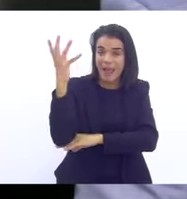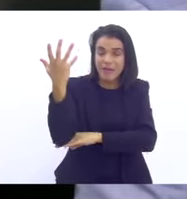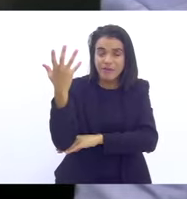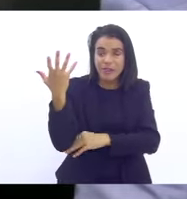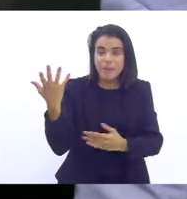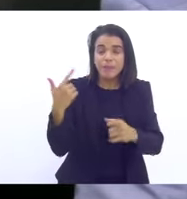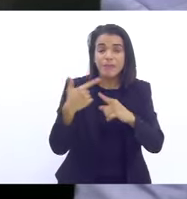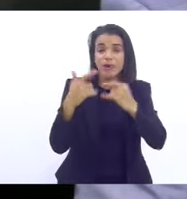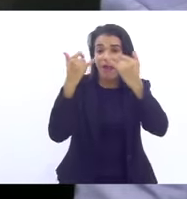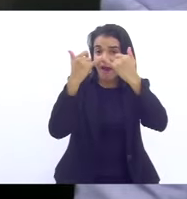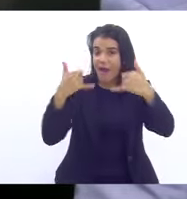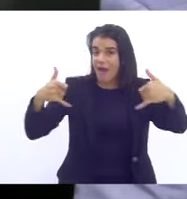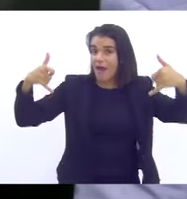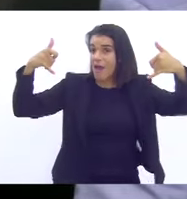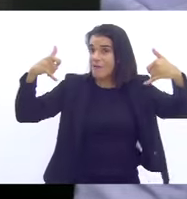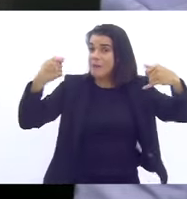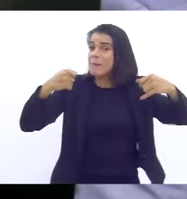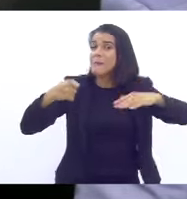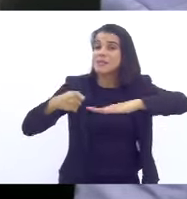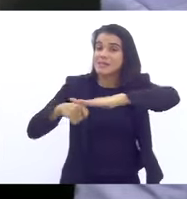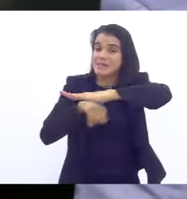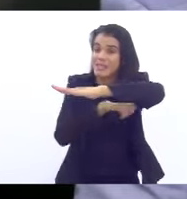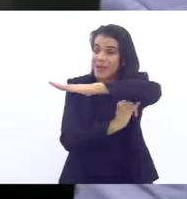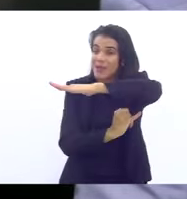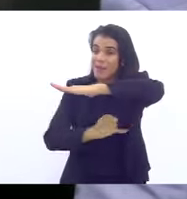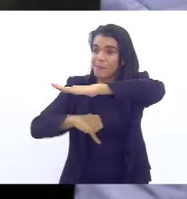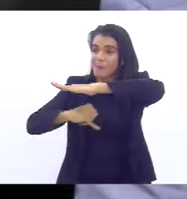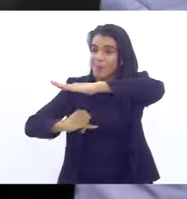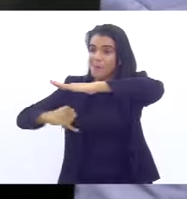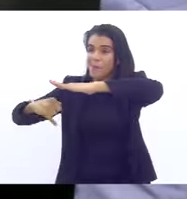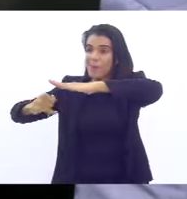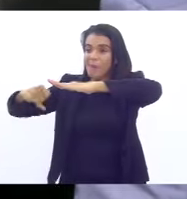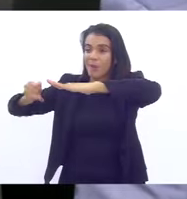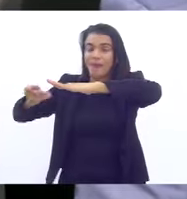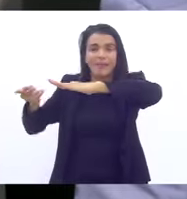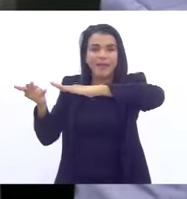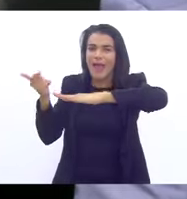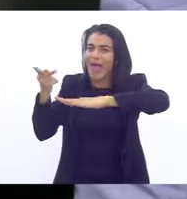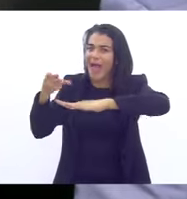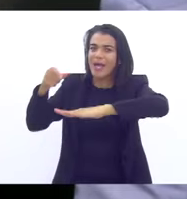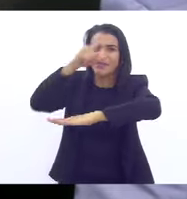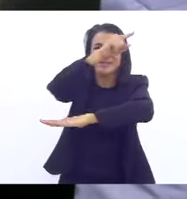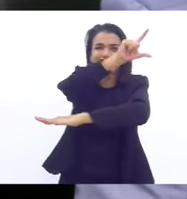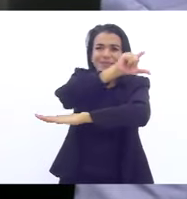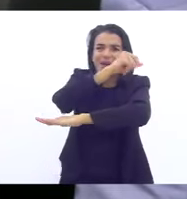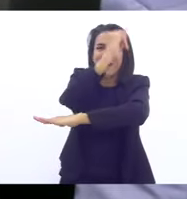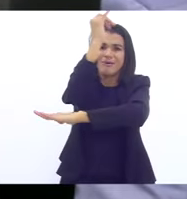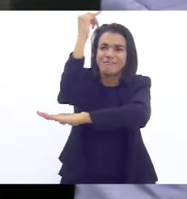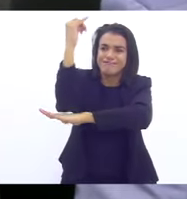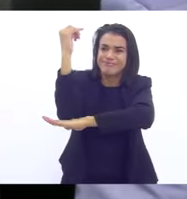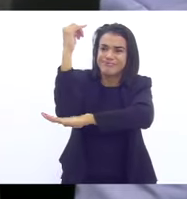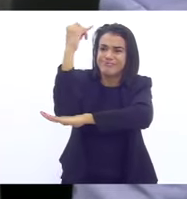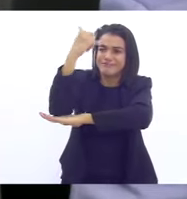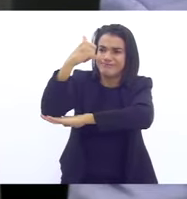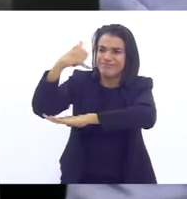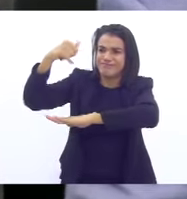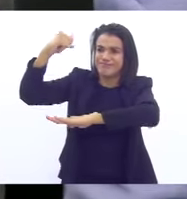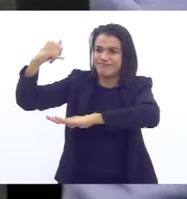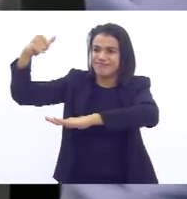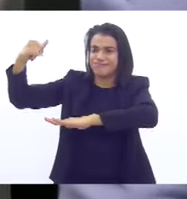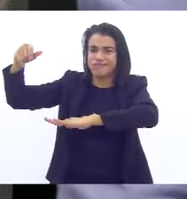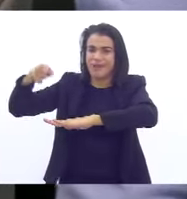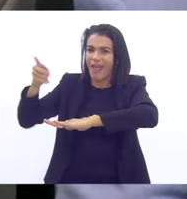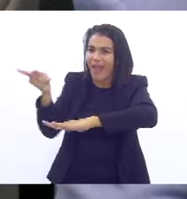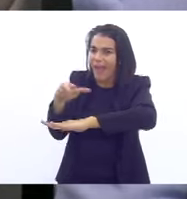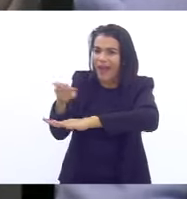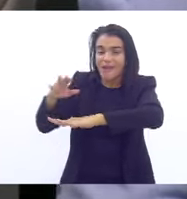a fiação já deveria ter sido enterrada e a aviação é aérea. Isso já é um erro. Nós estamos falando de 30 anos depois. Mas, de